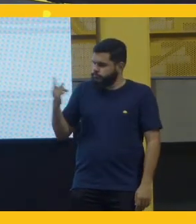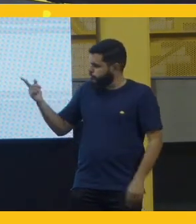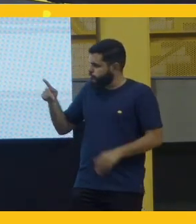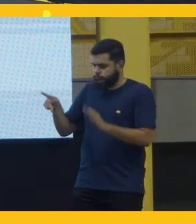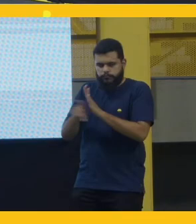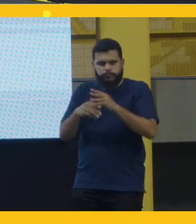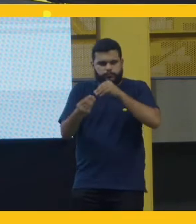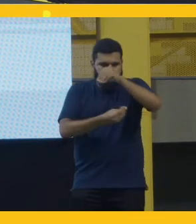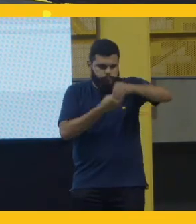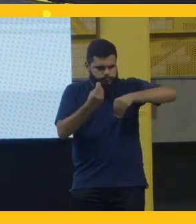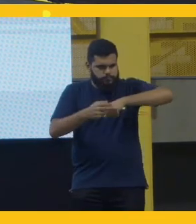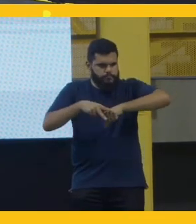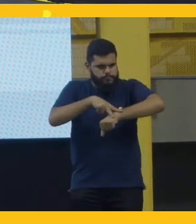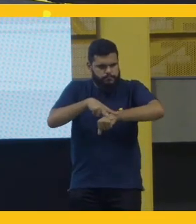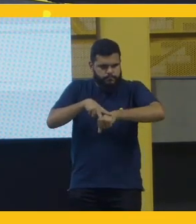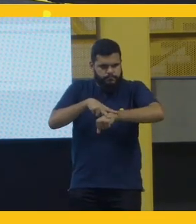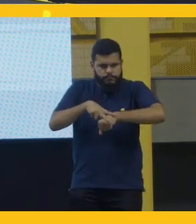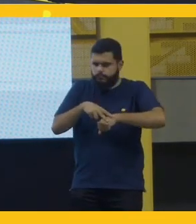o verde.